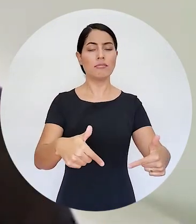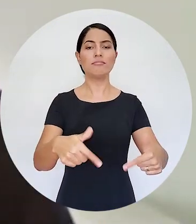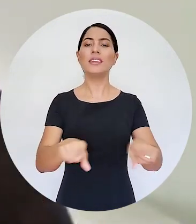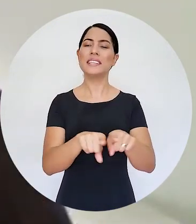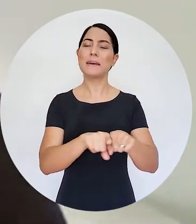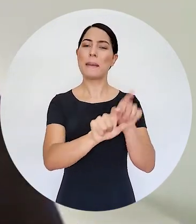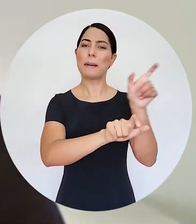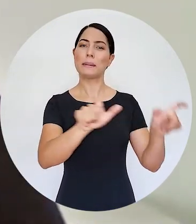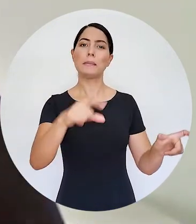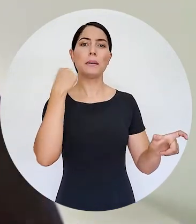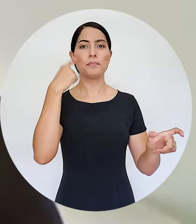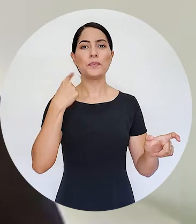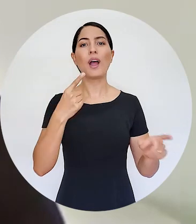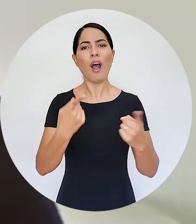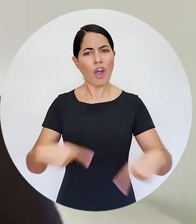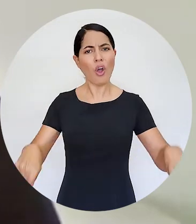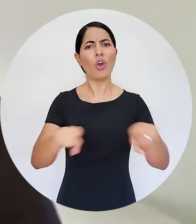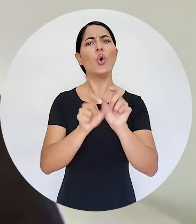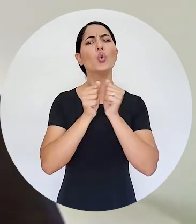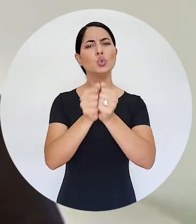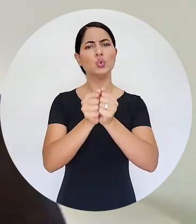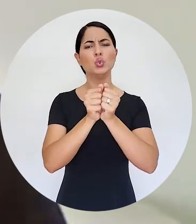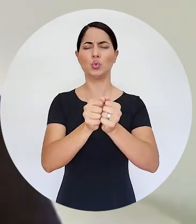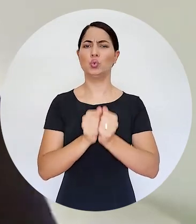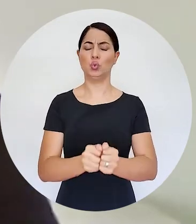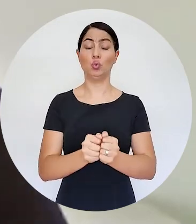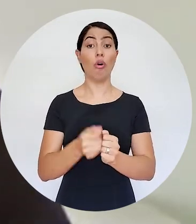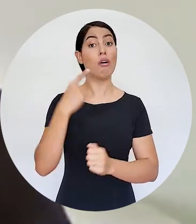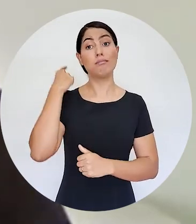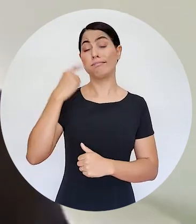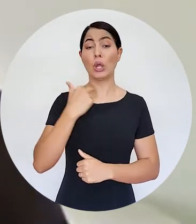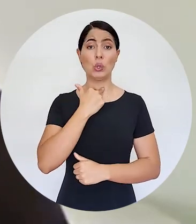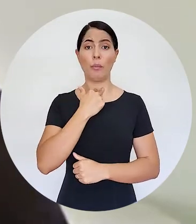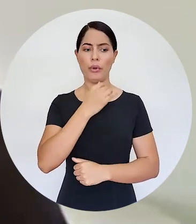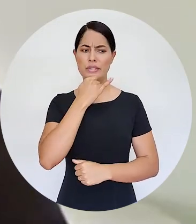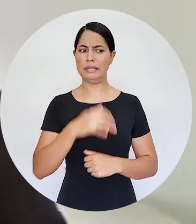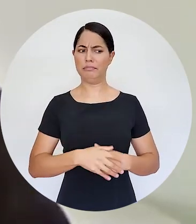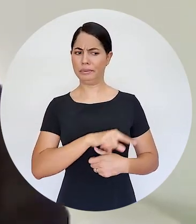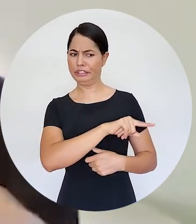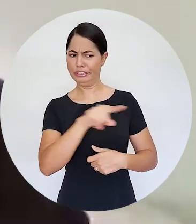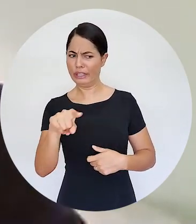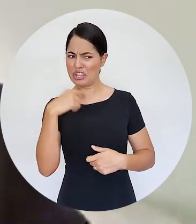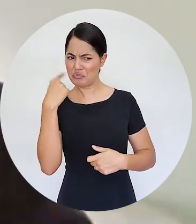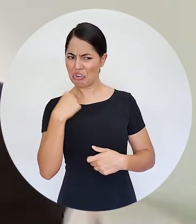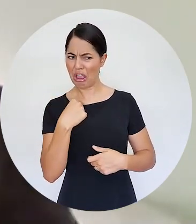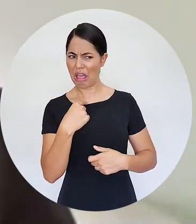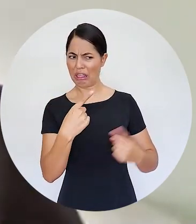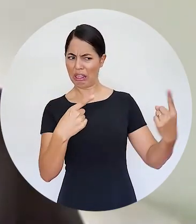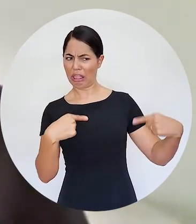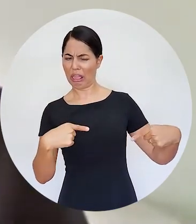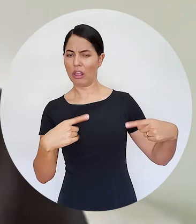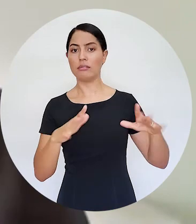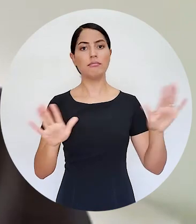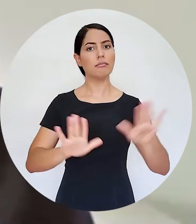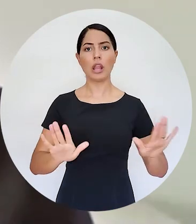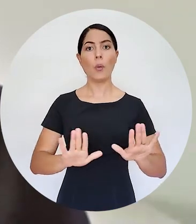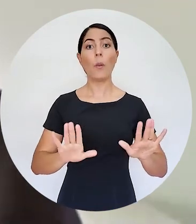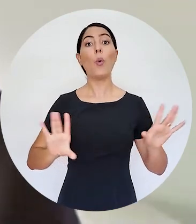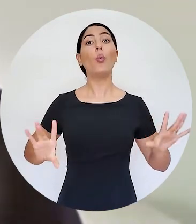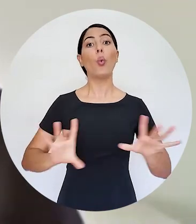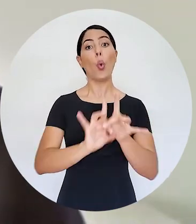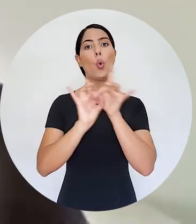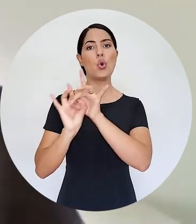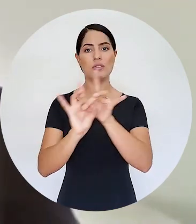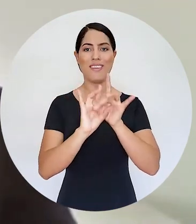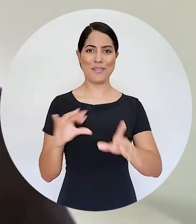fomentar o diálogo EA parceria com outros colegas advocacia não pode ver os colegas como rivais advocacia